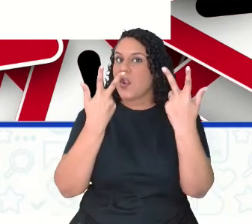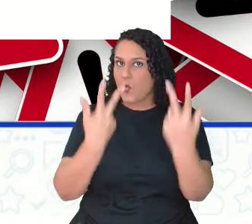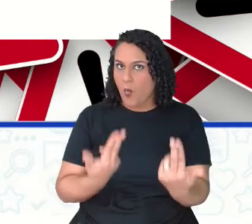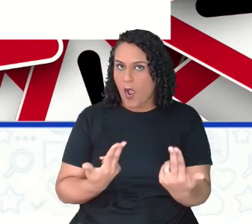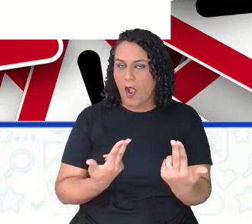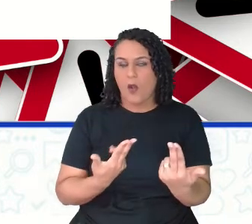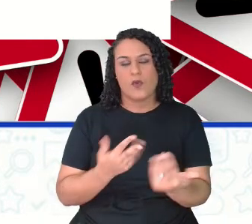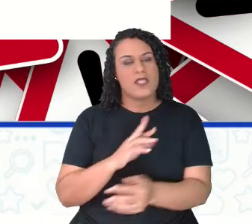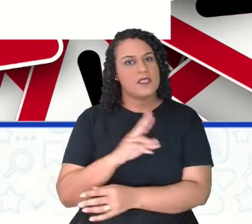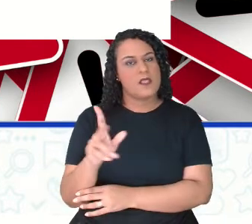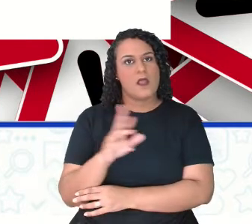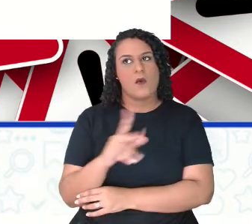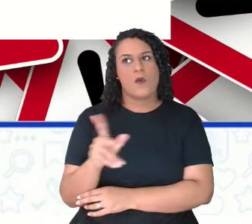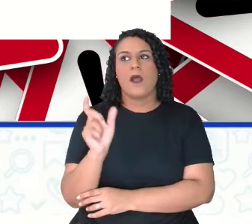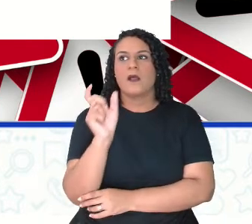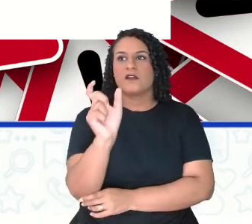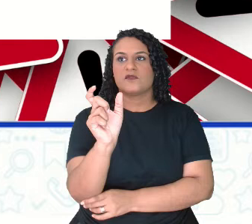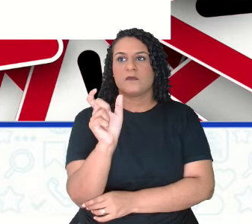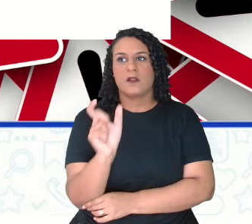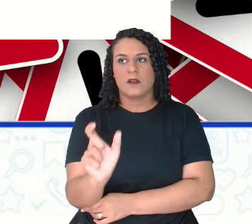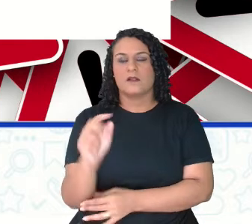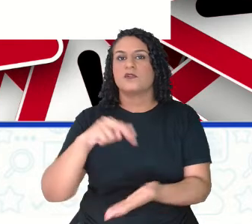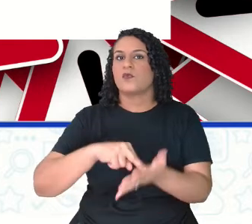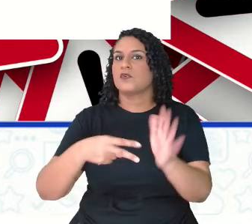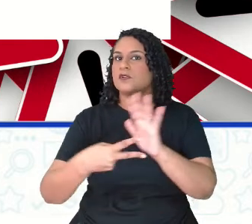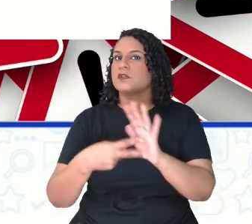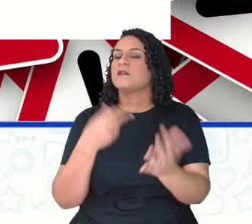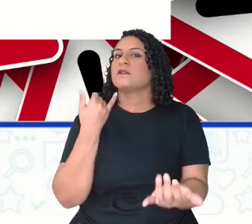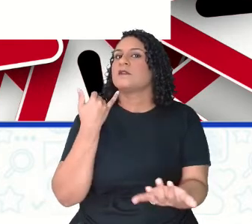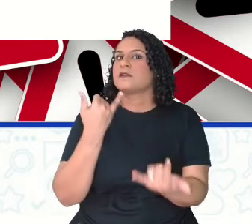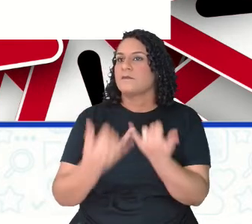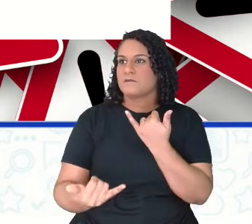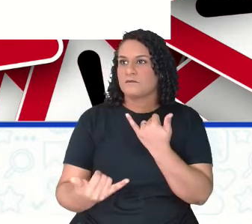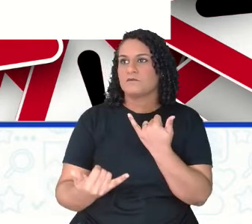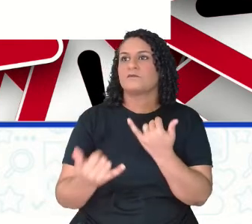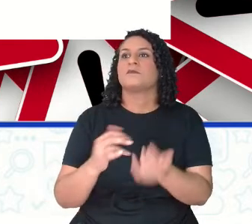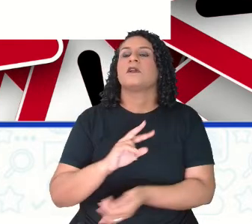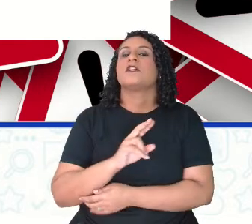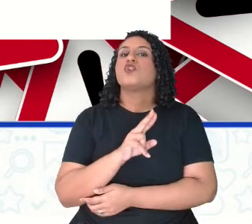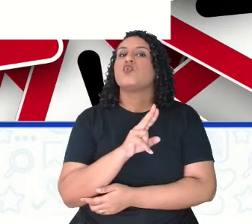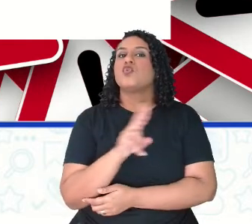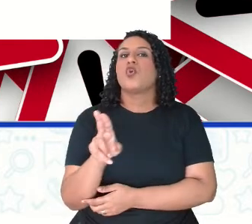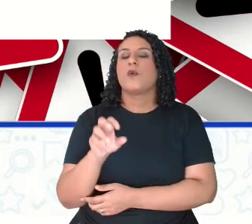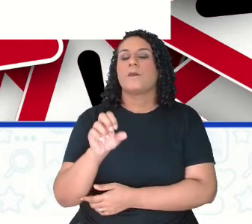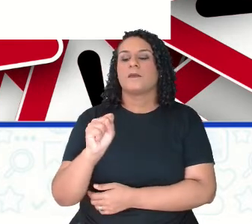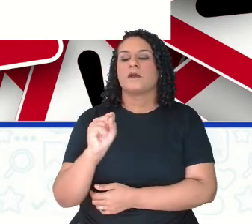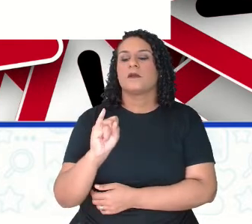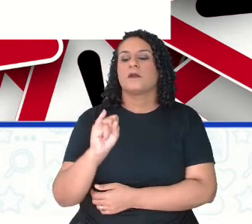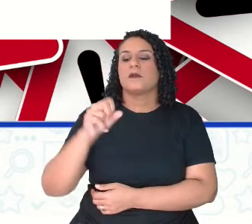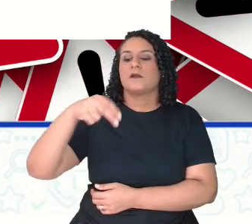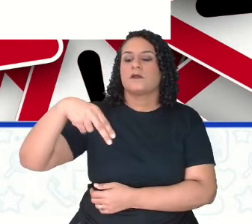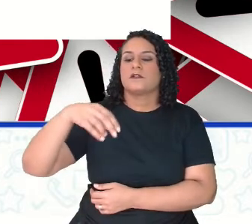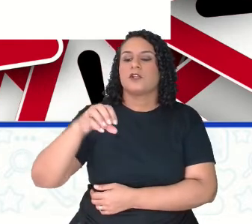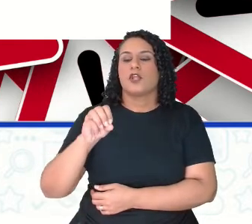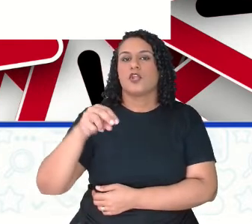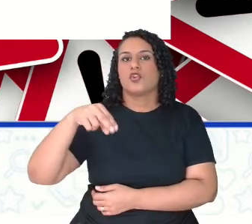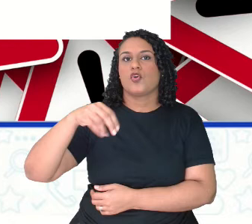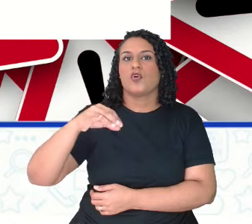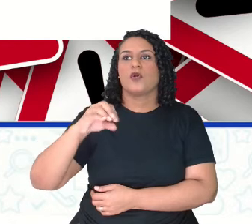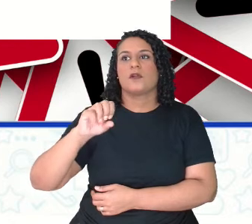iguais. As palavras que apresentam significados parecidos são chamadas de